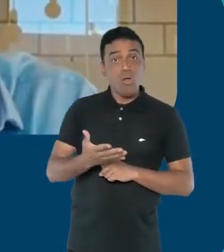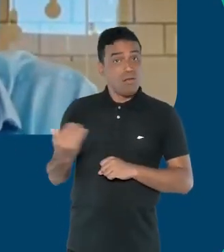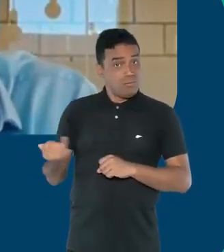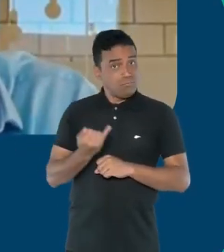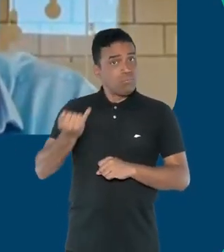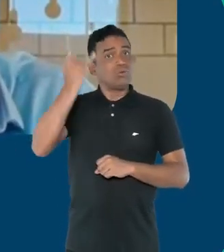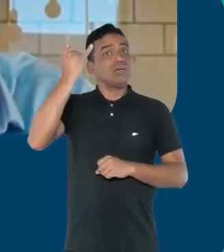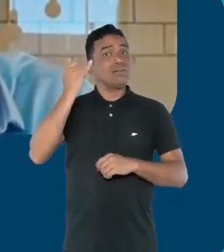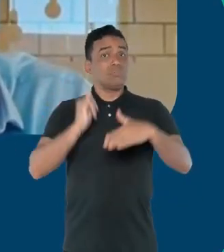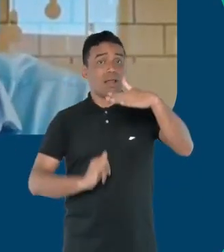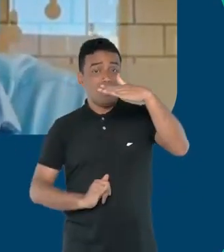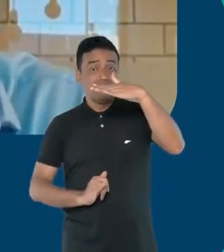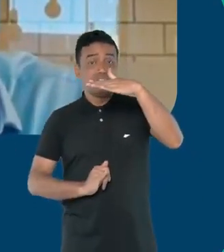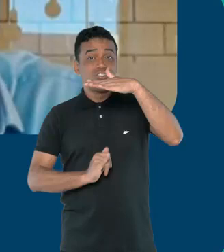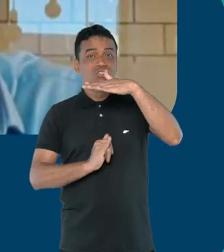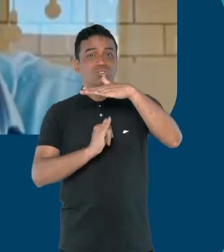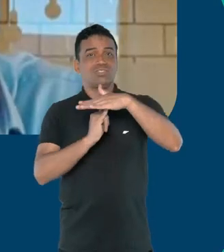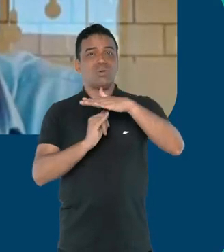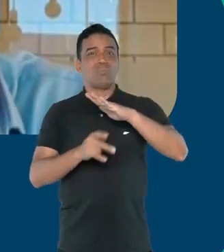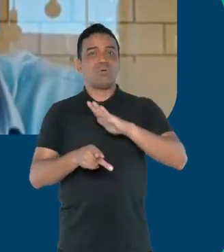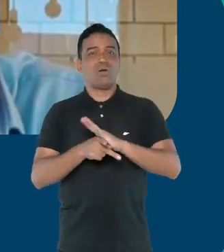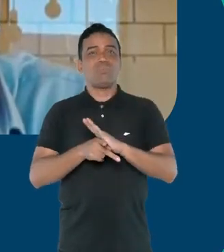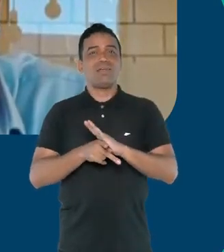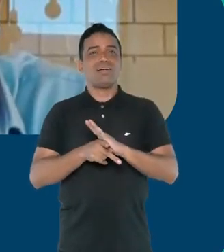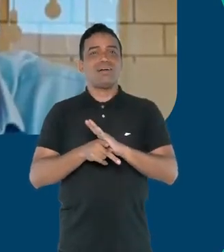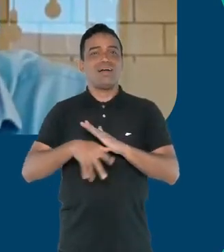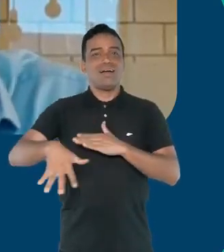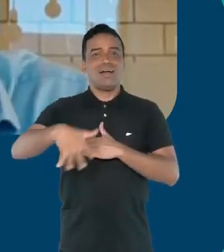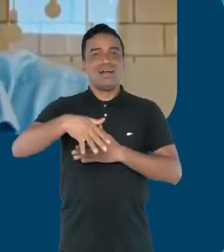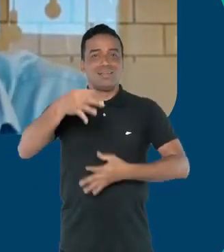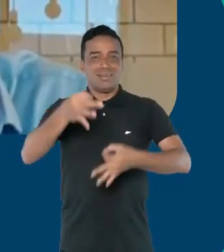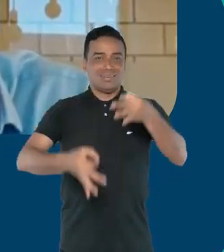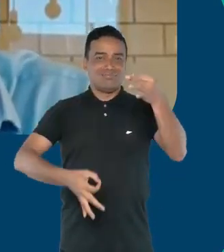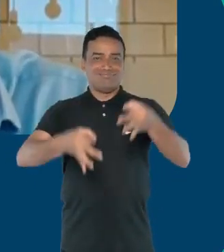fundamental para a instituição da própria justiça.